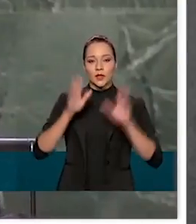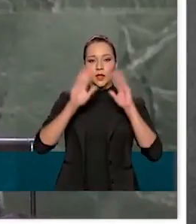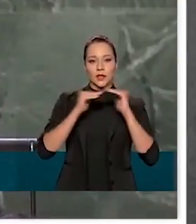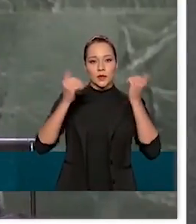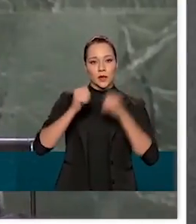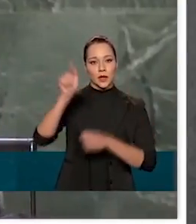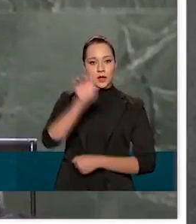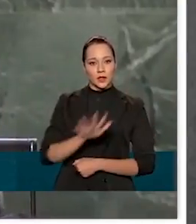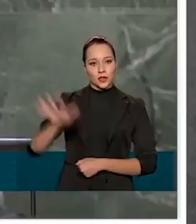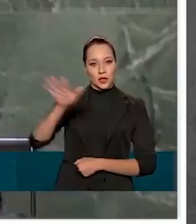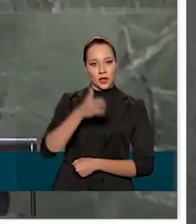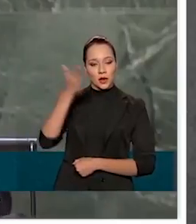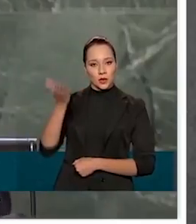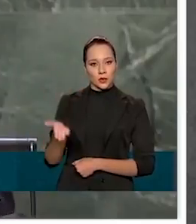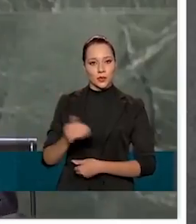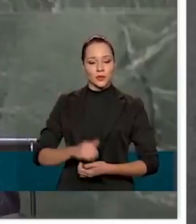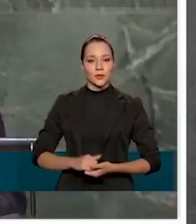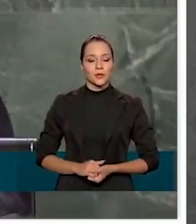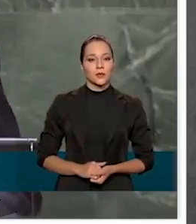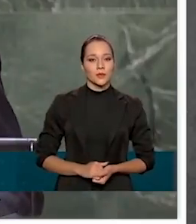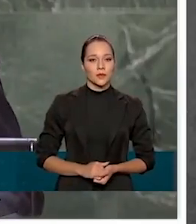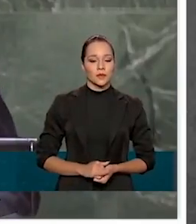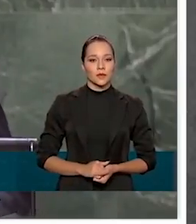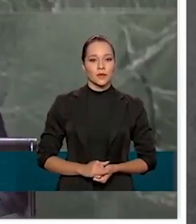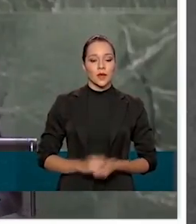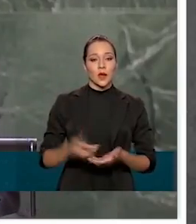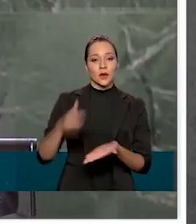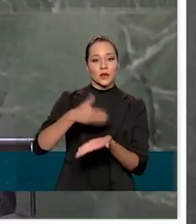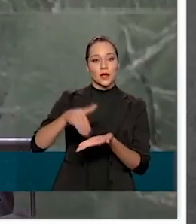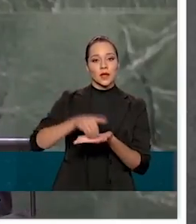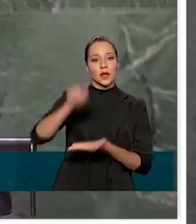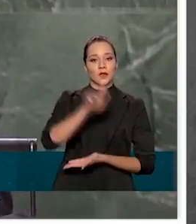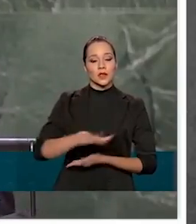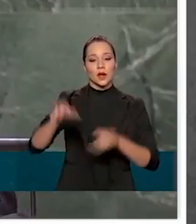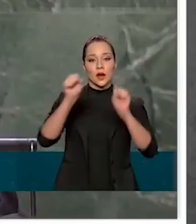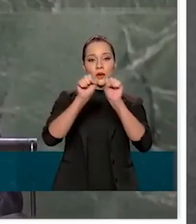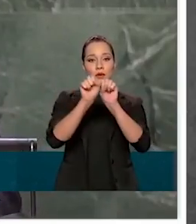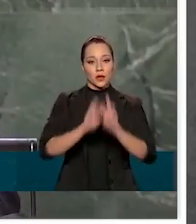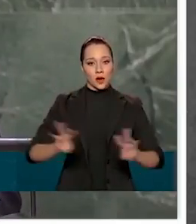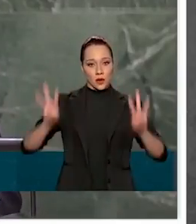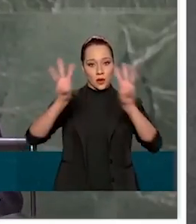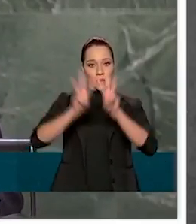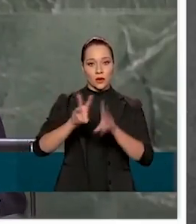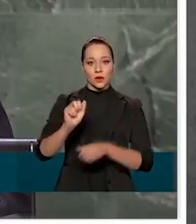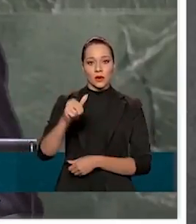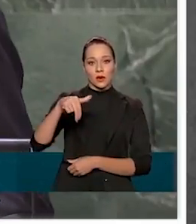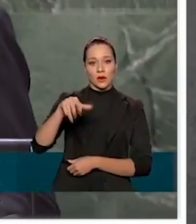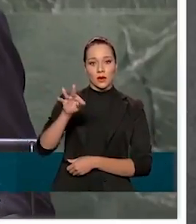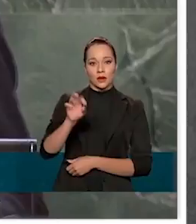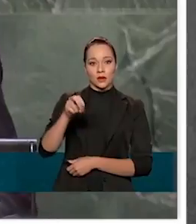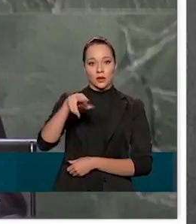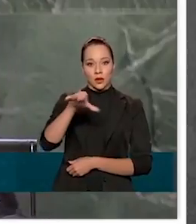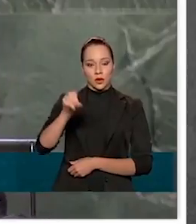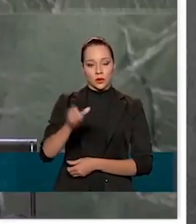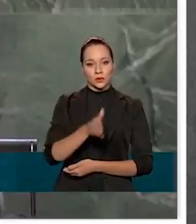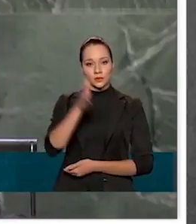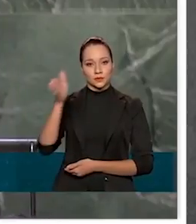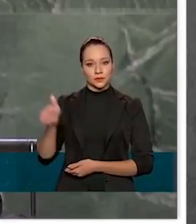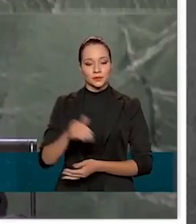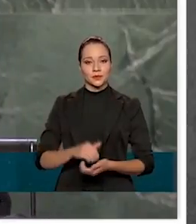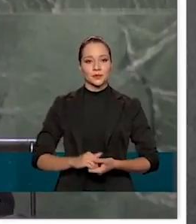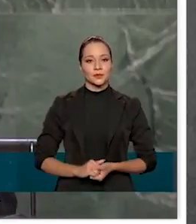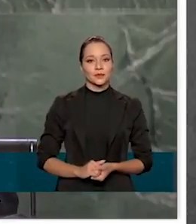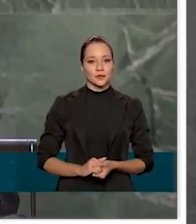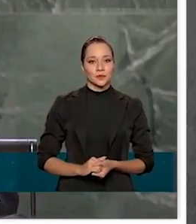a atacar vacinas, distorcer dados e defender tratamentos sabidamente ineficazes contra a doença.